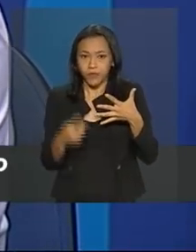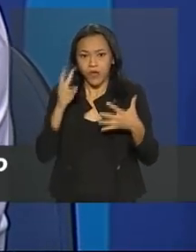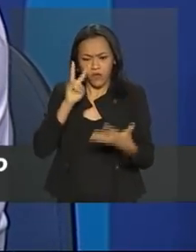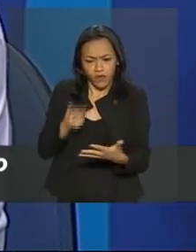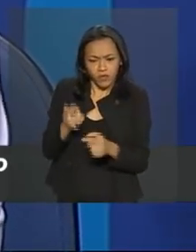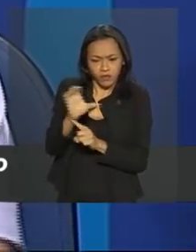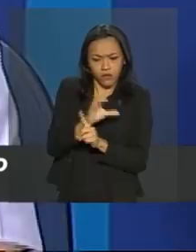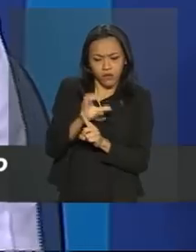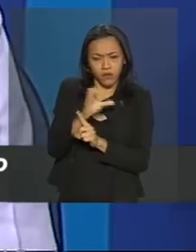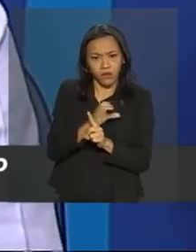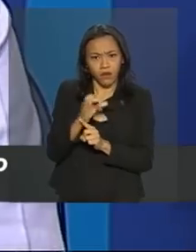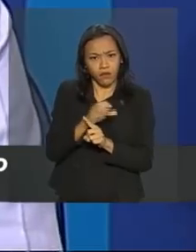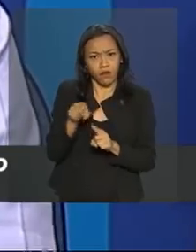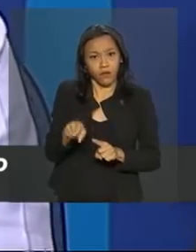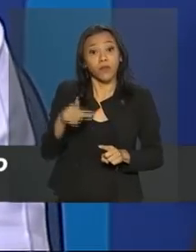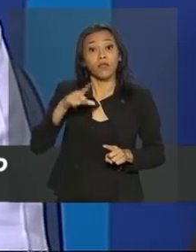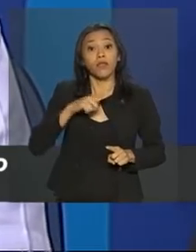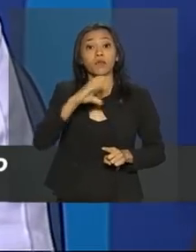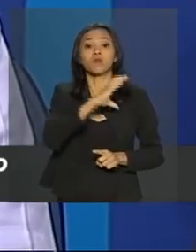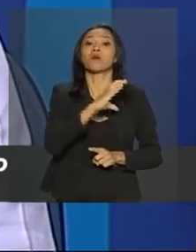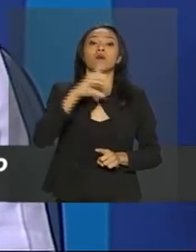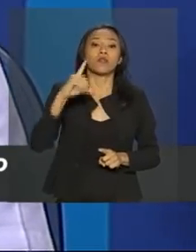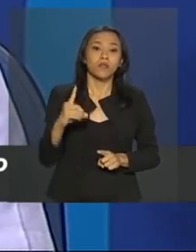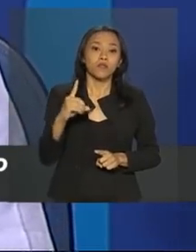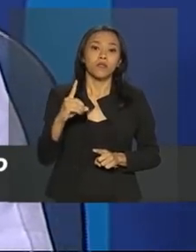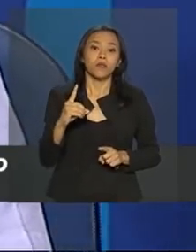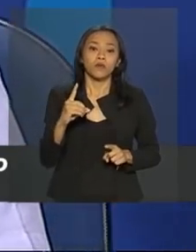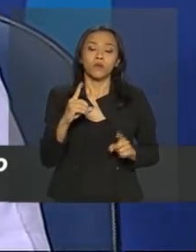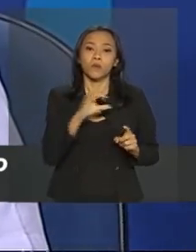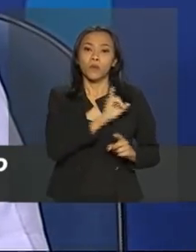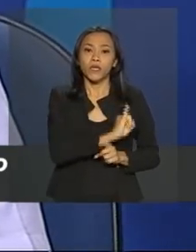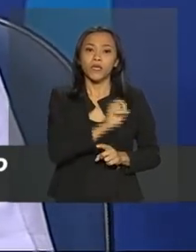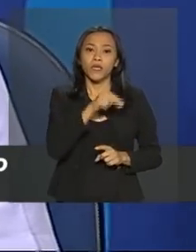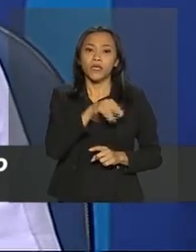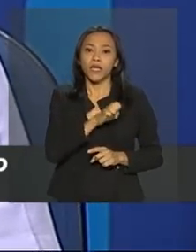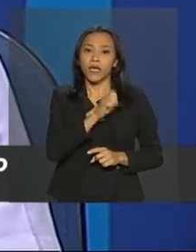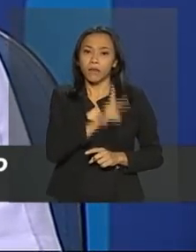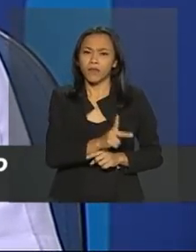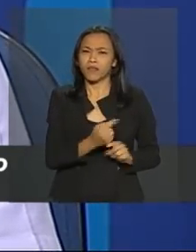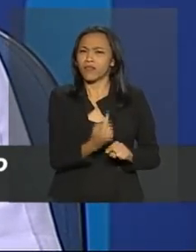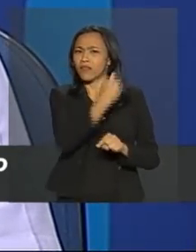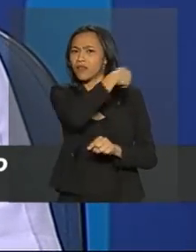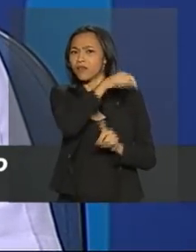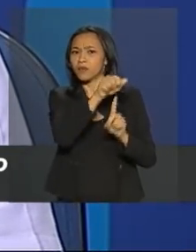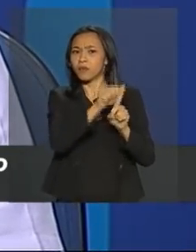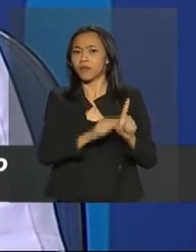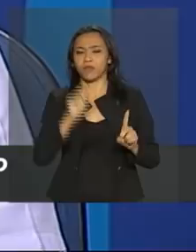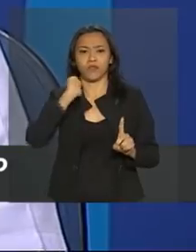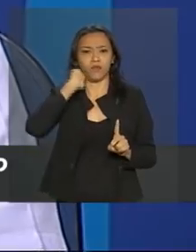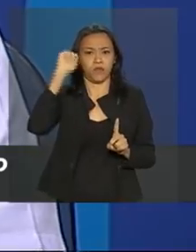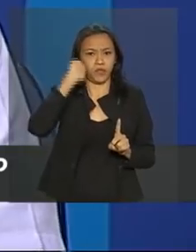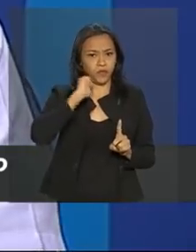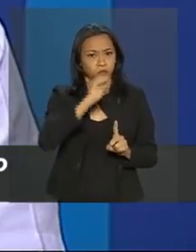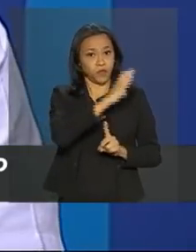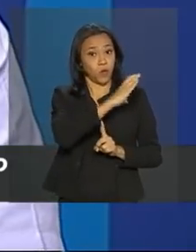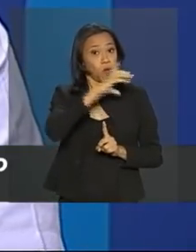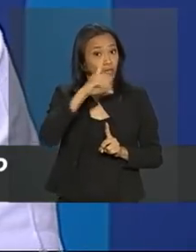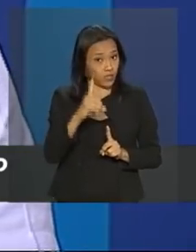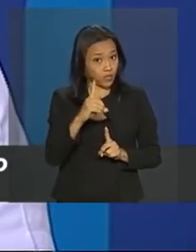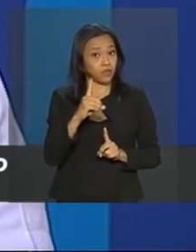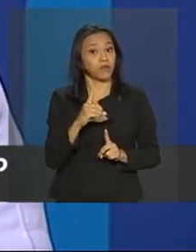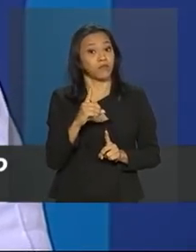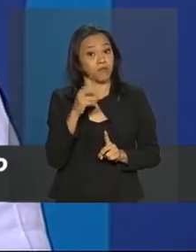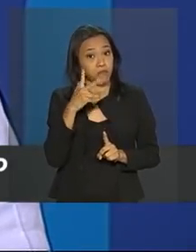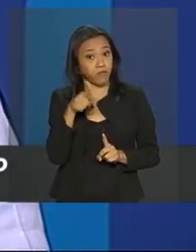que nós temos uma coordenação com o inep desde o mês de abril os senhores poder ter uma idéia do